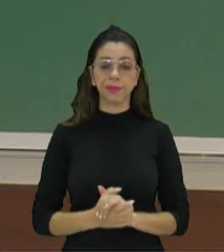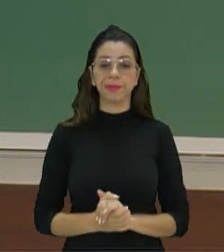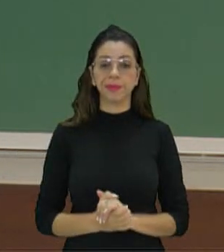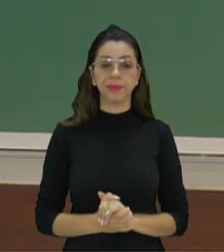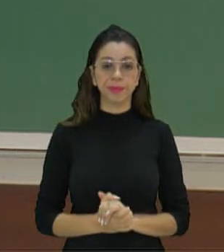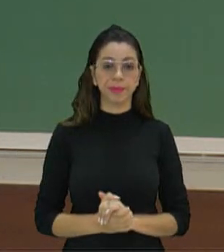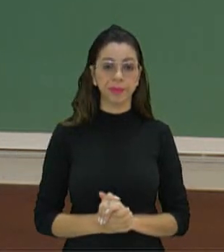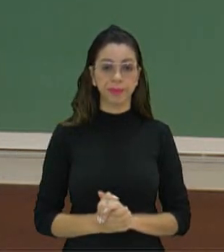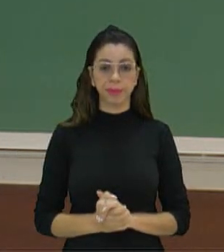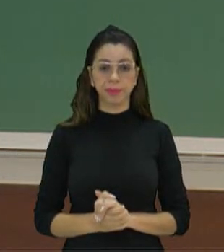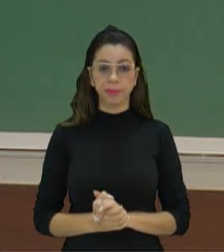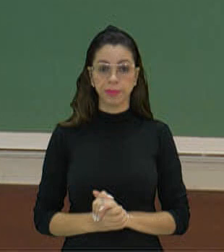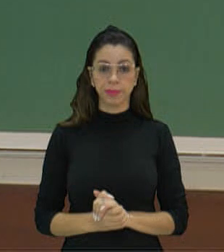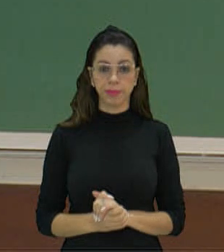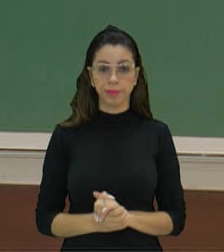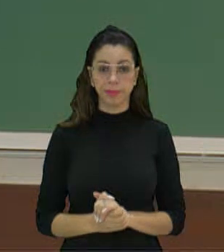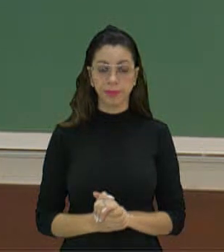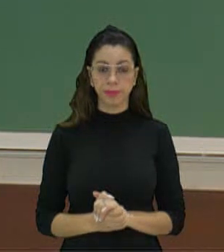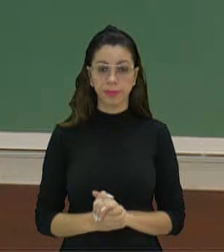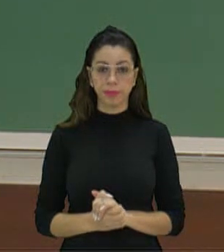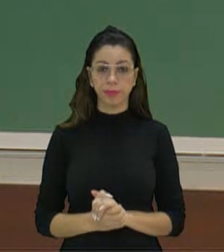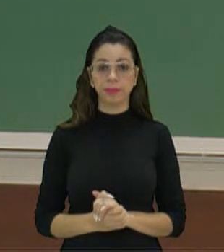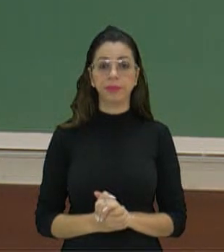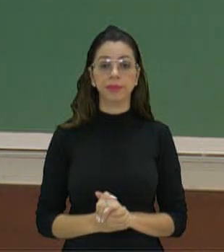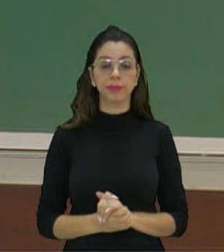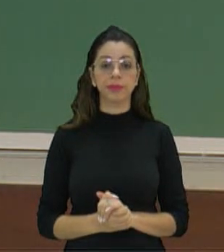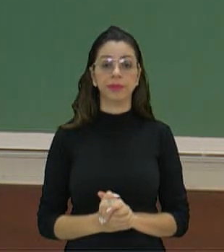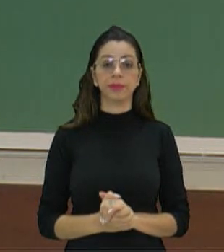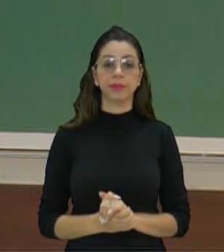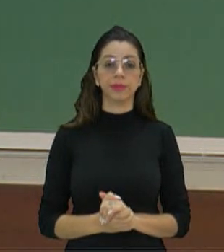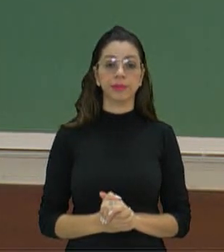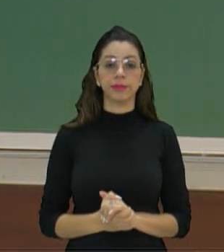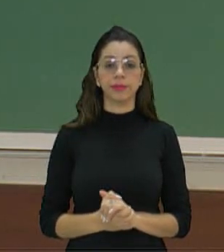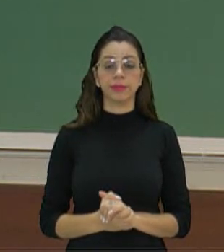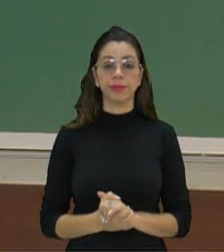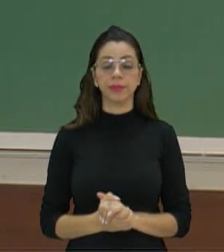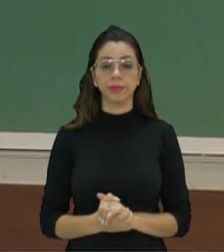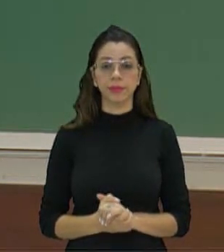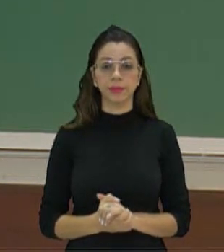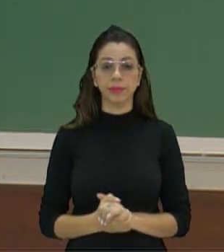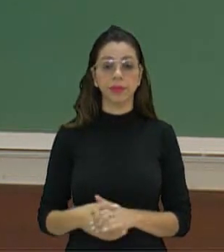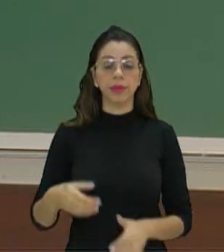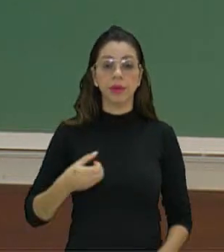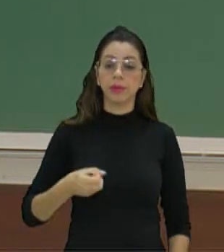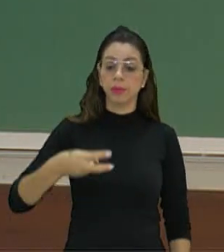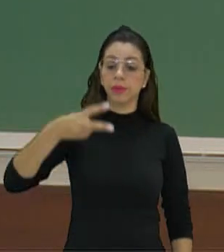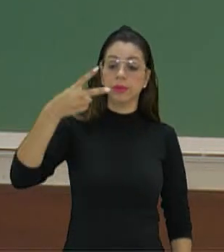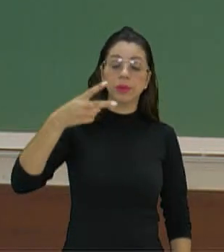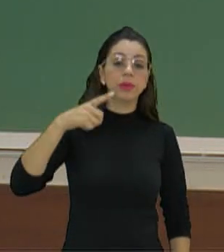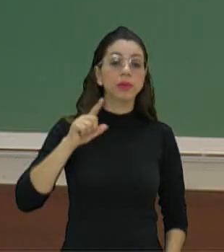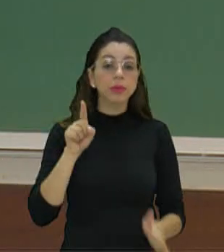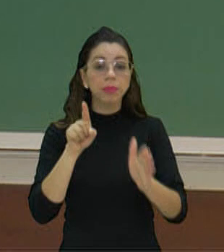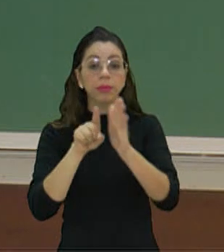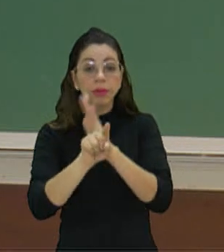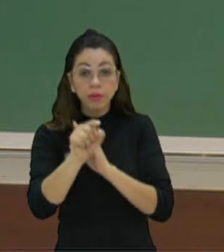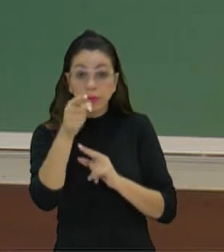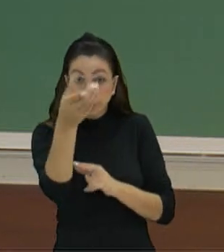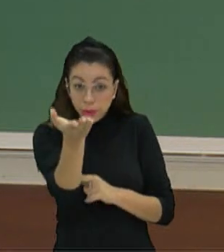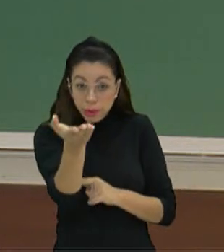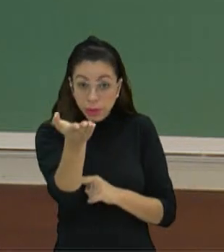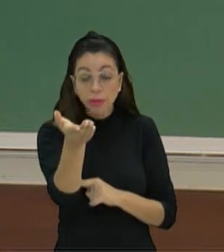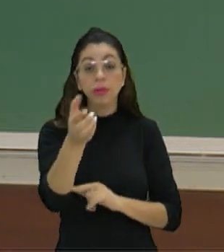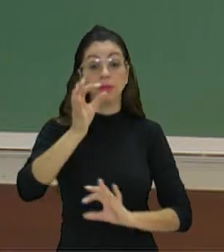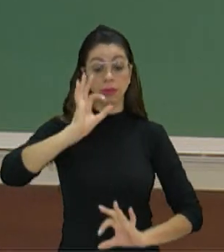preparing yourself for the future? Is studying a weapon for it? A número 2, eu estou perguntando se você está se preparando